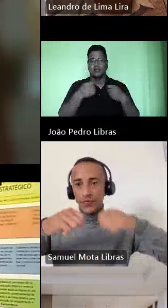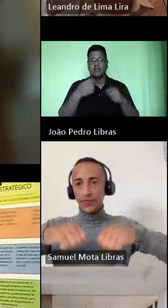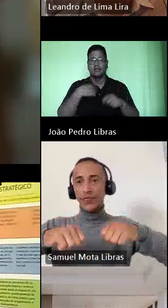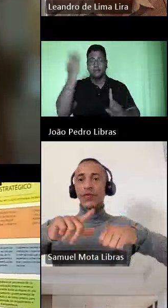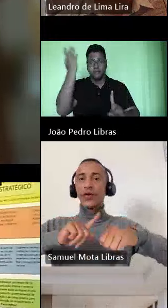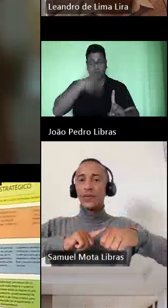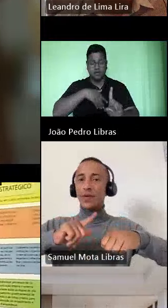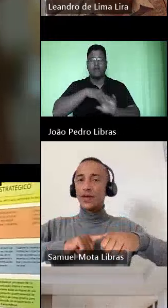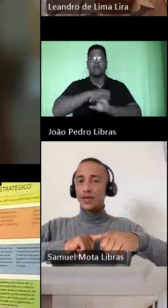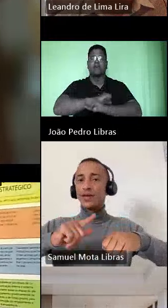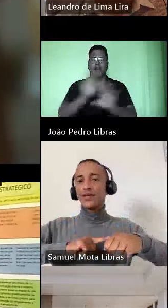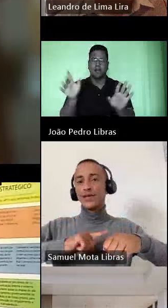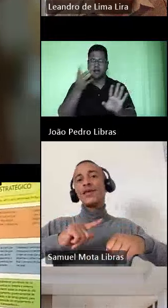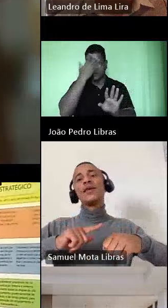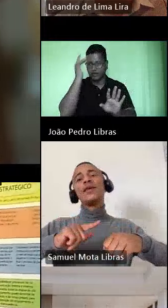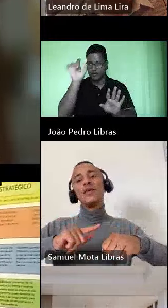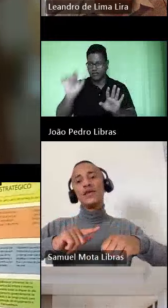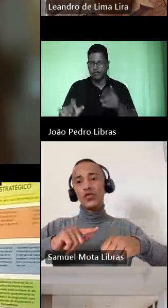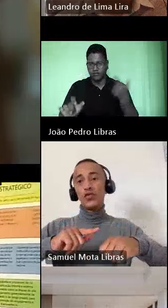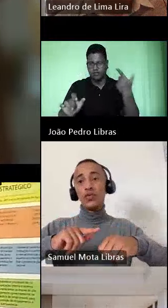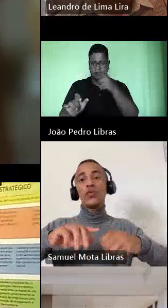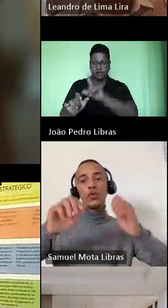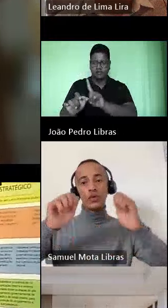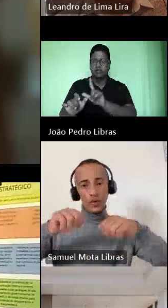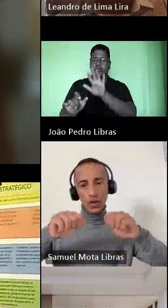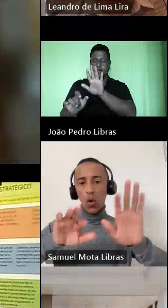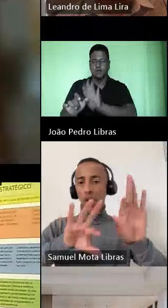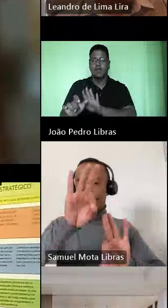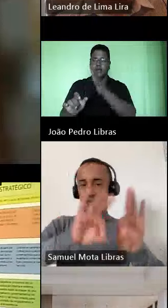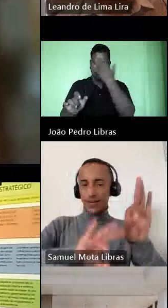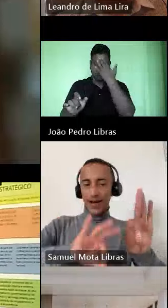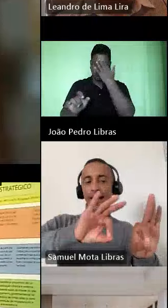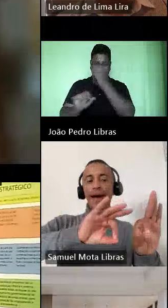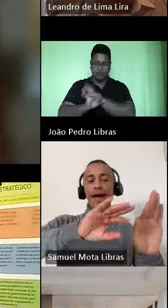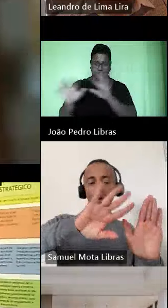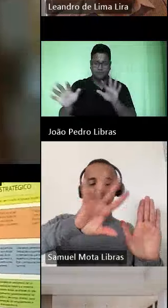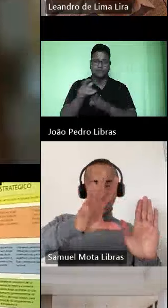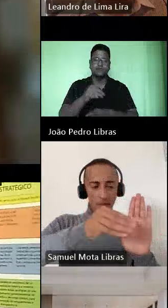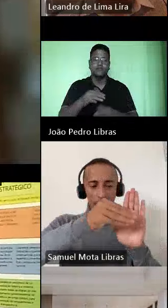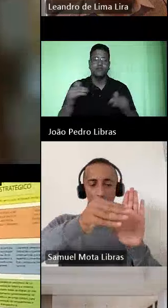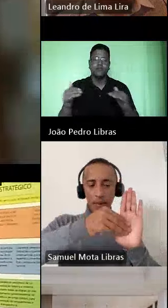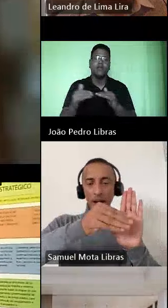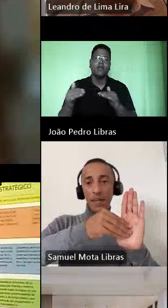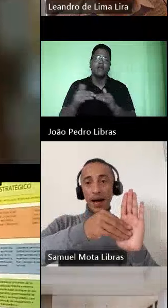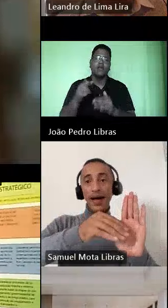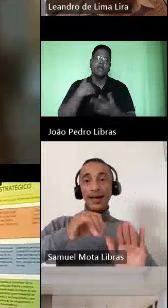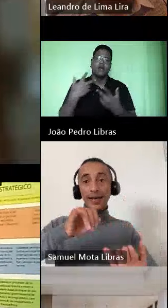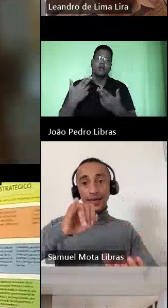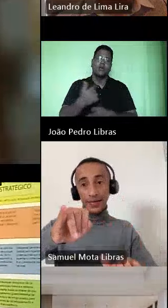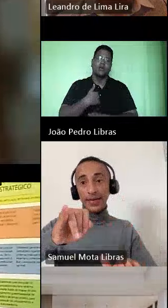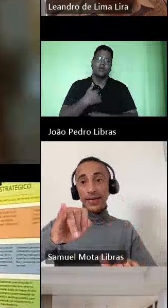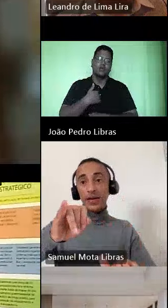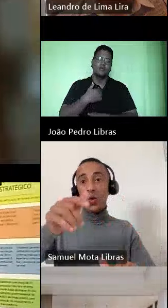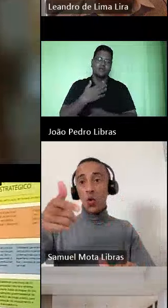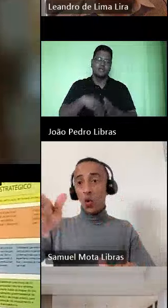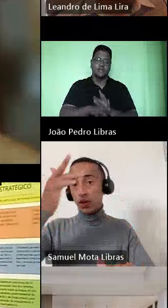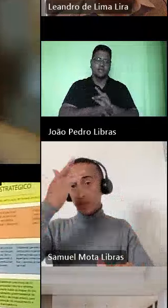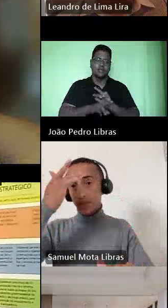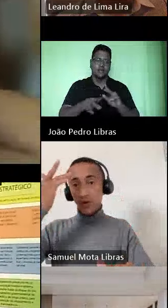demonstre que outro auditor com nível razoável de conhecimento chegaria à mesma conclusão que eu cheguei usando os mesmos